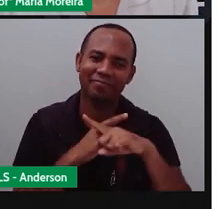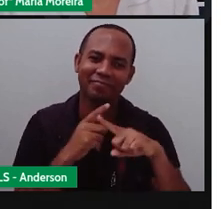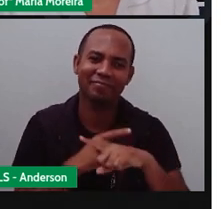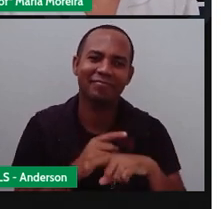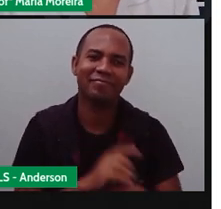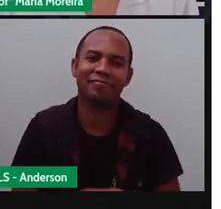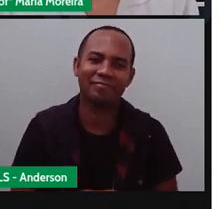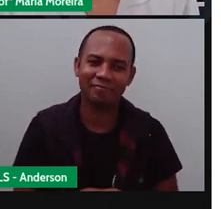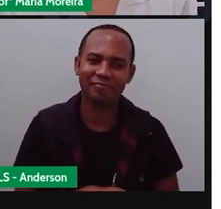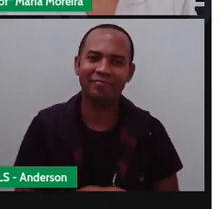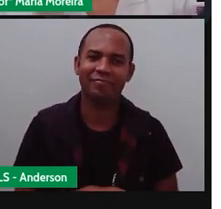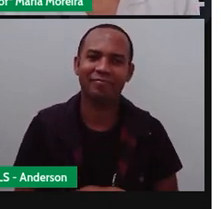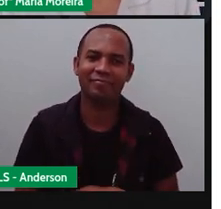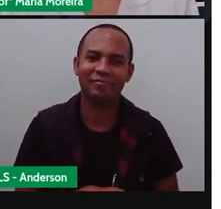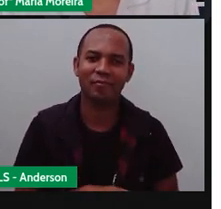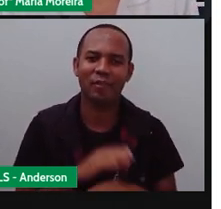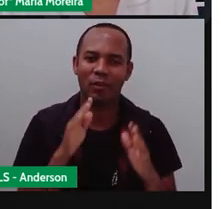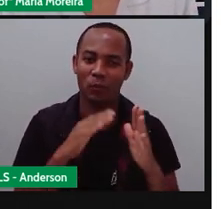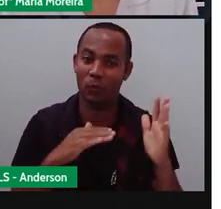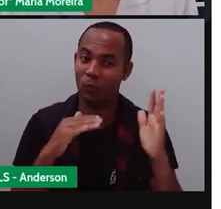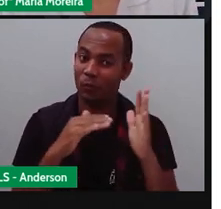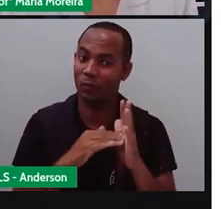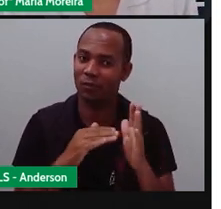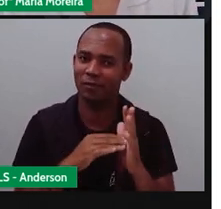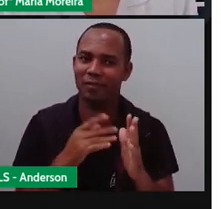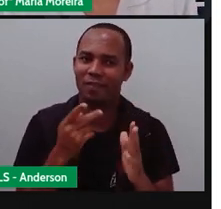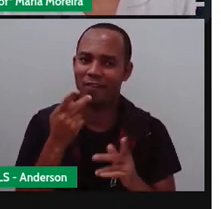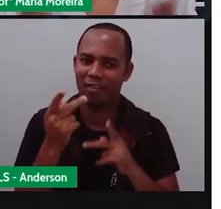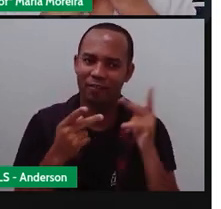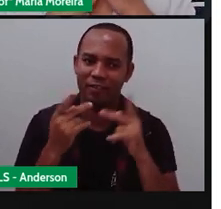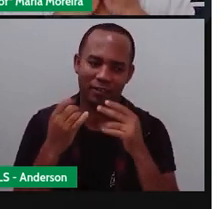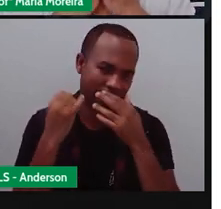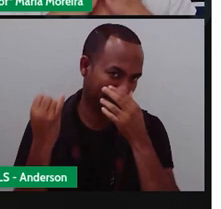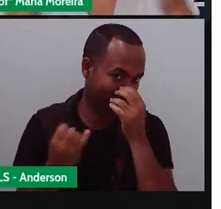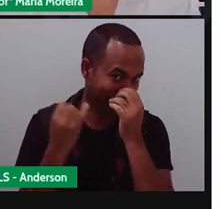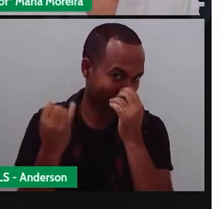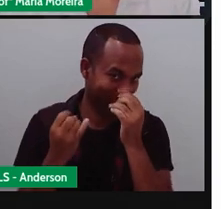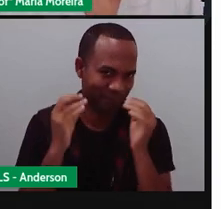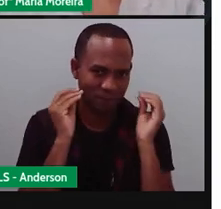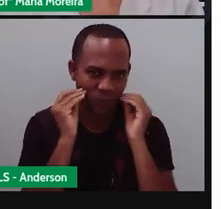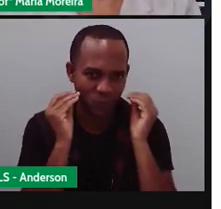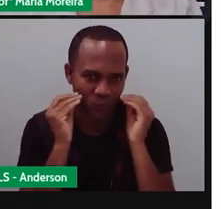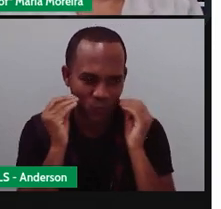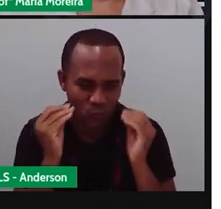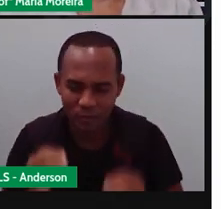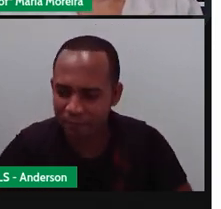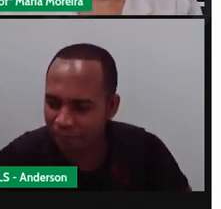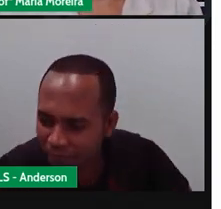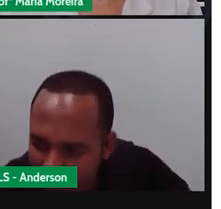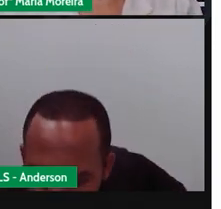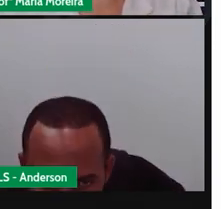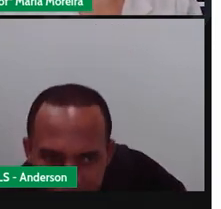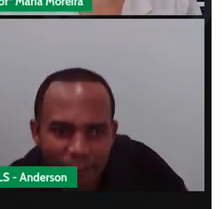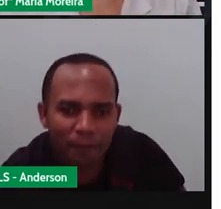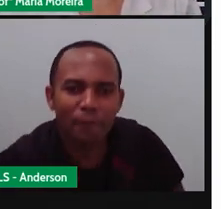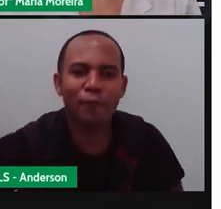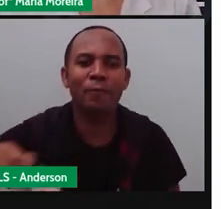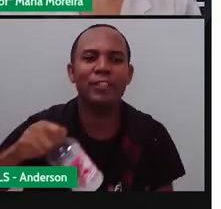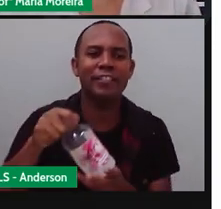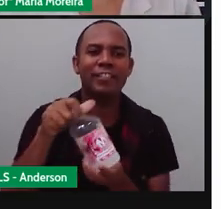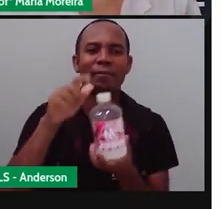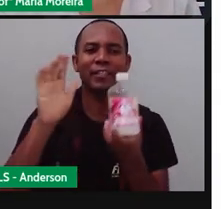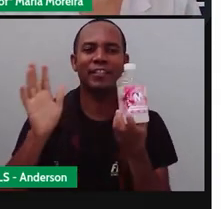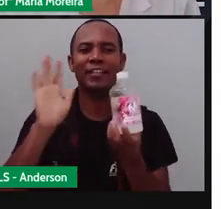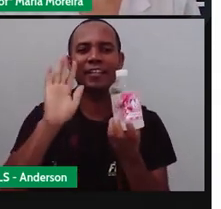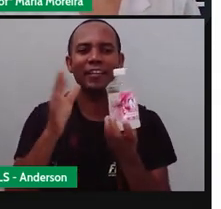que atenção na aula que é tudo que a gente fala que é muito importante tá e aquele beijinho aí cê leve